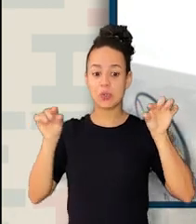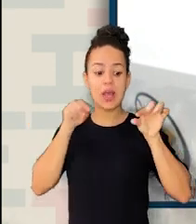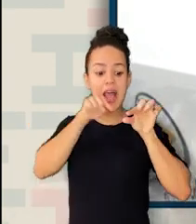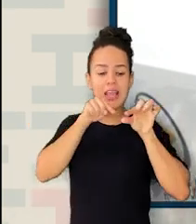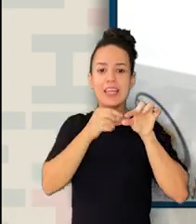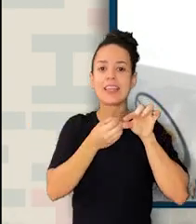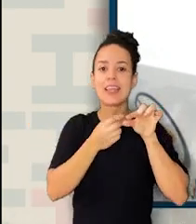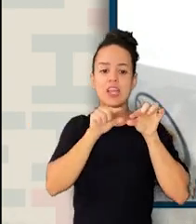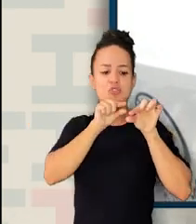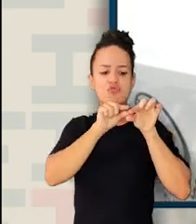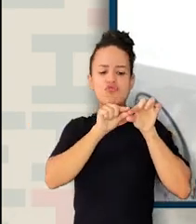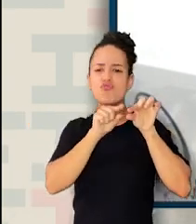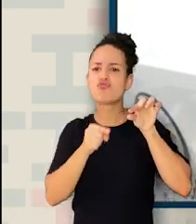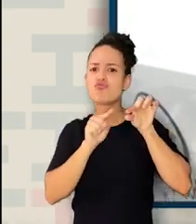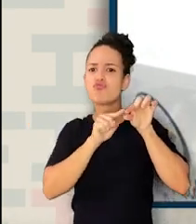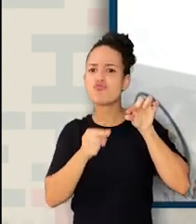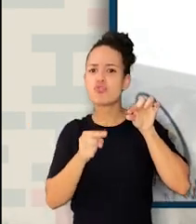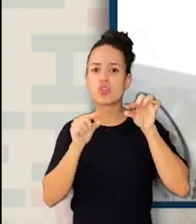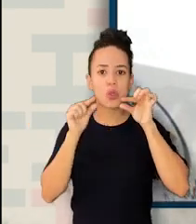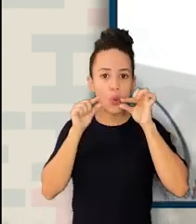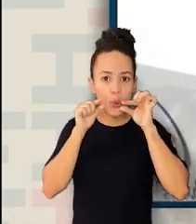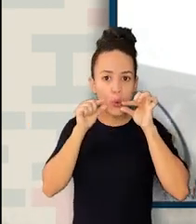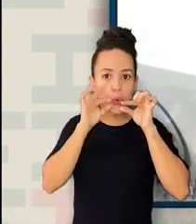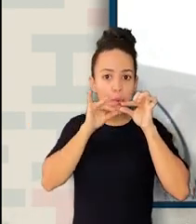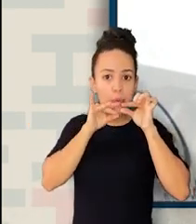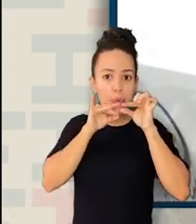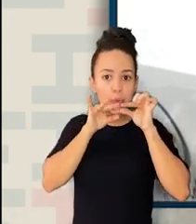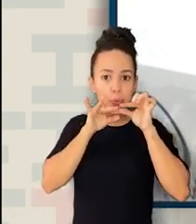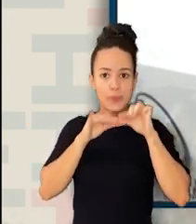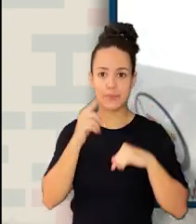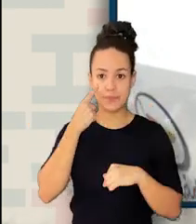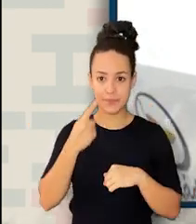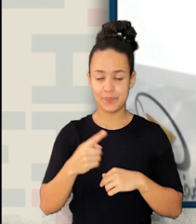janela da flauta.